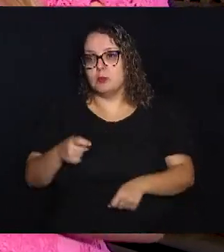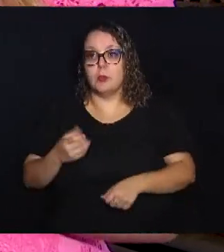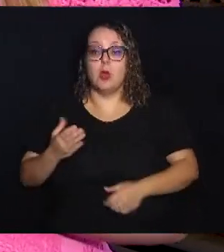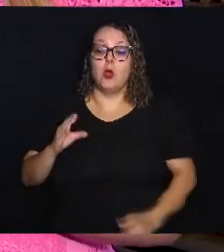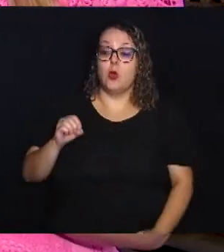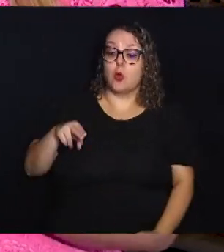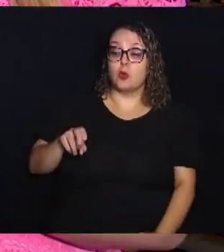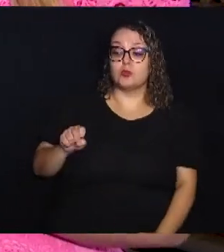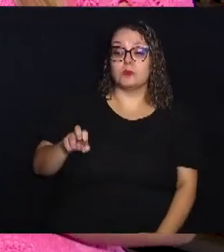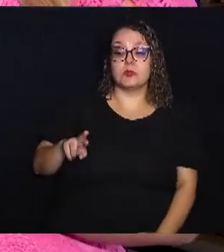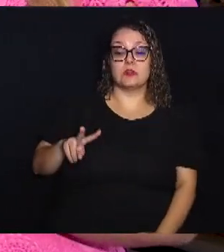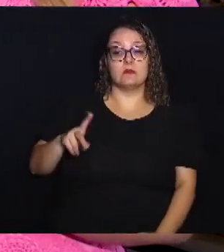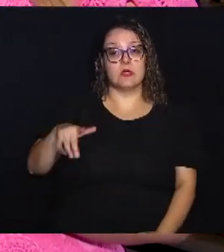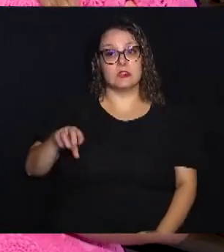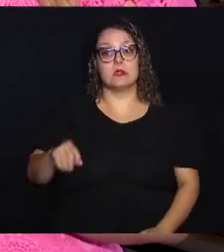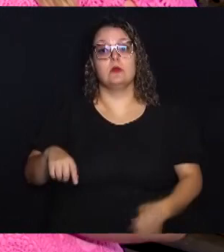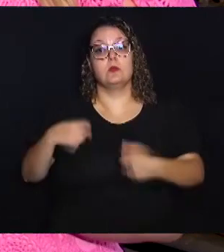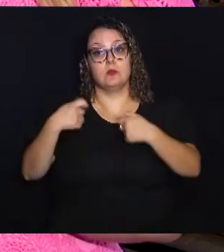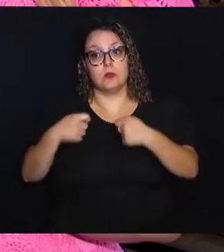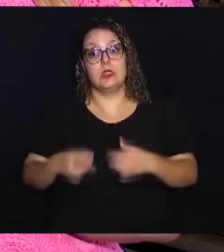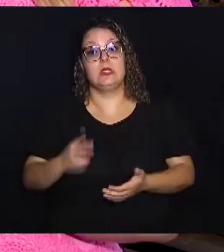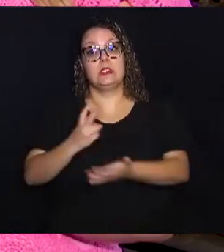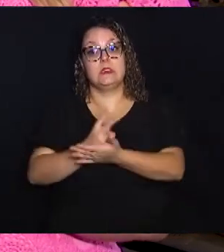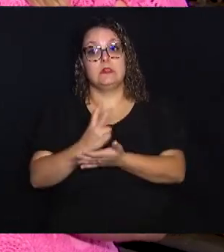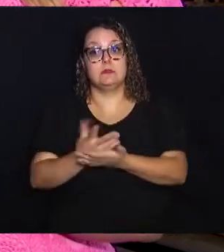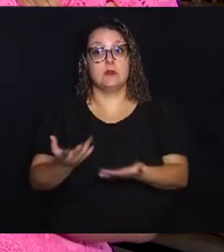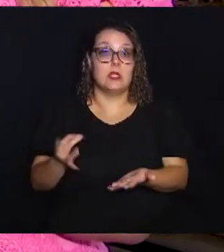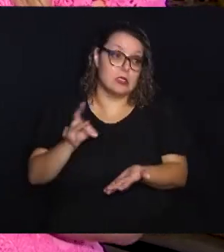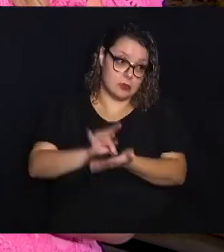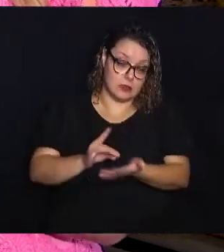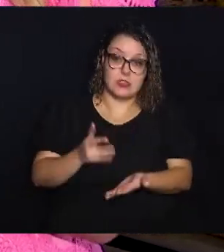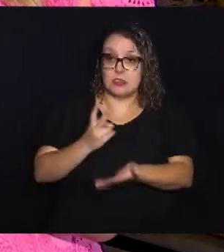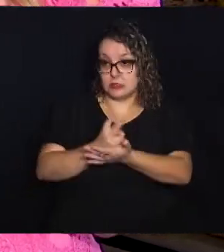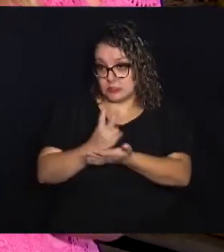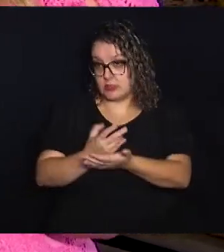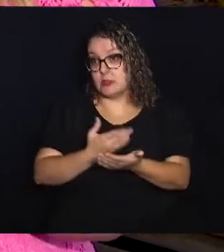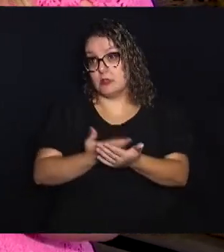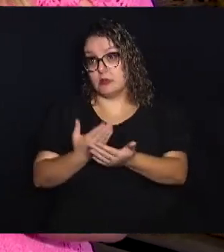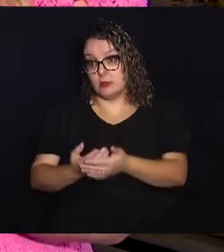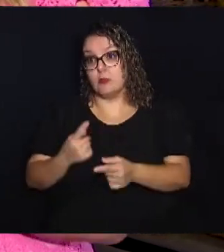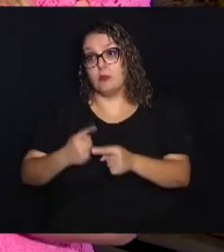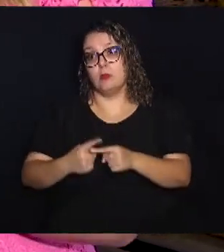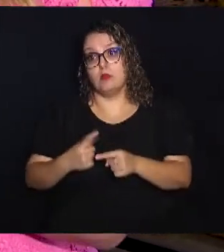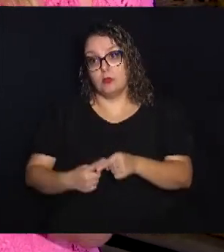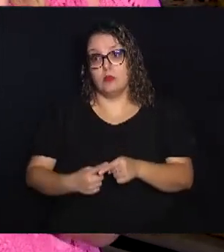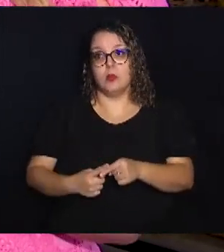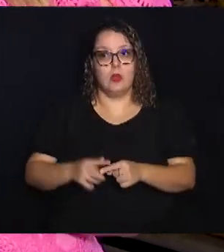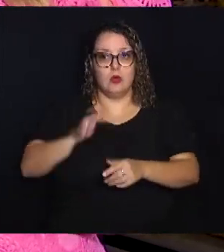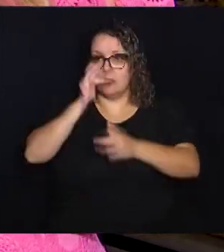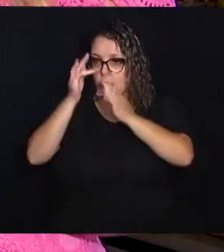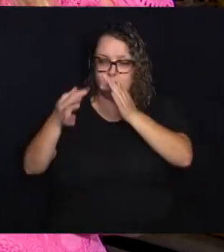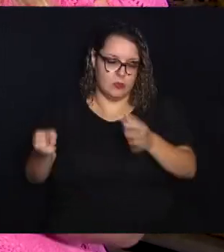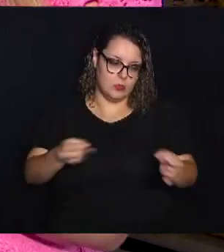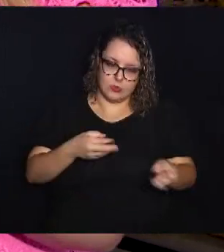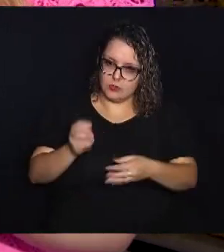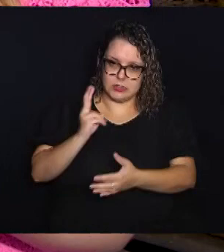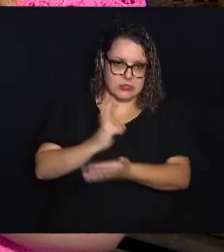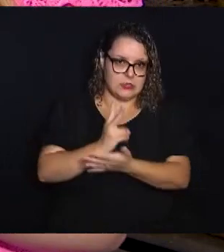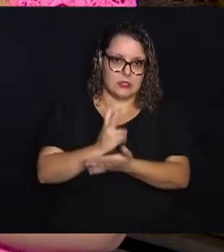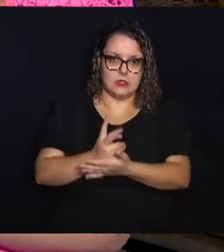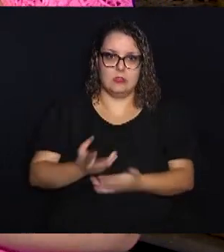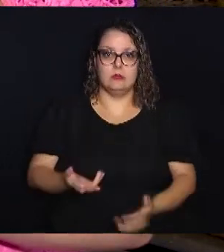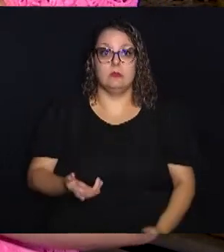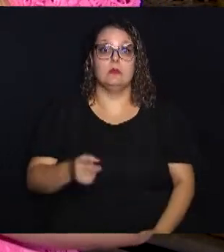flor, conservação. Então, a pessoa precisa estar sempre, e na verdade, sempre estudando, porque sai flores novas o